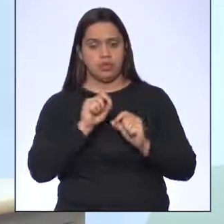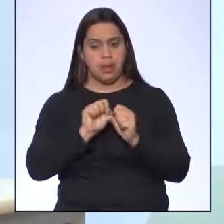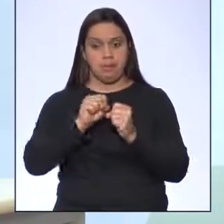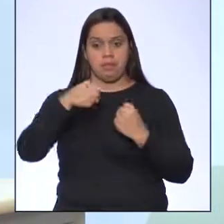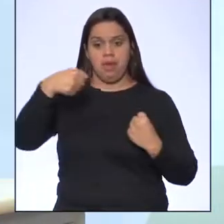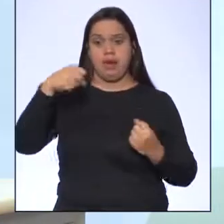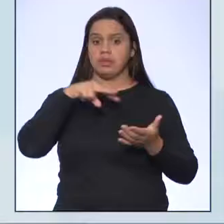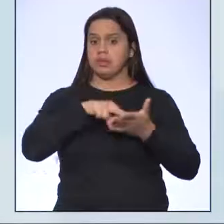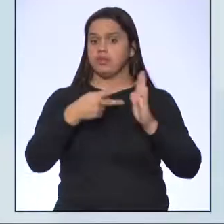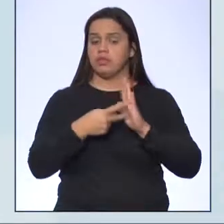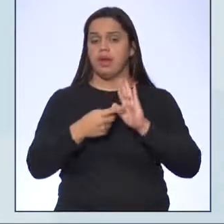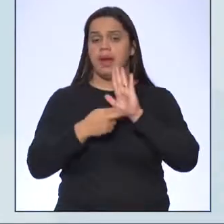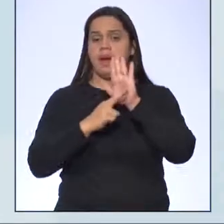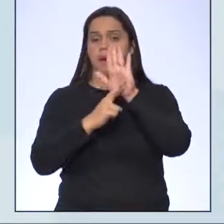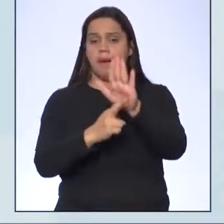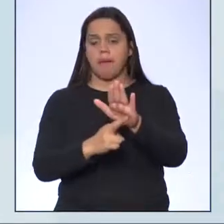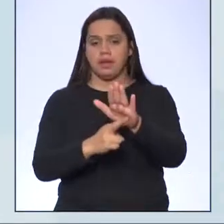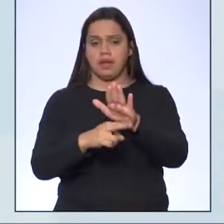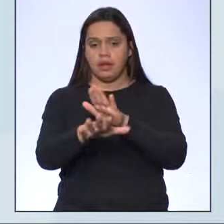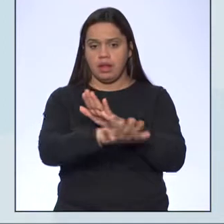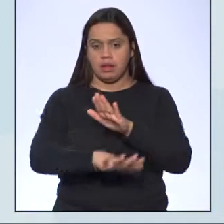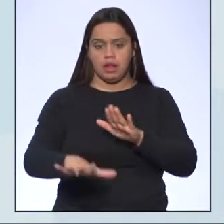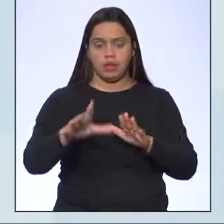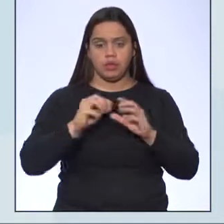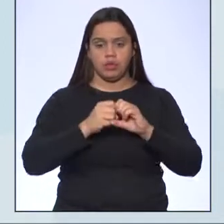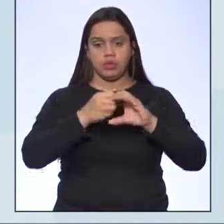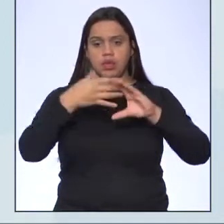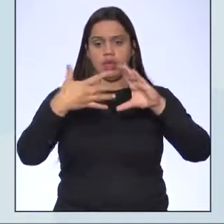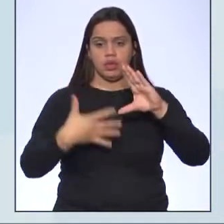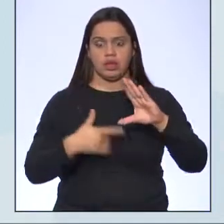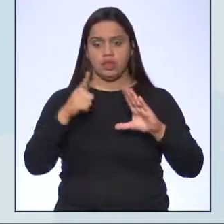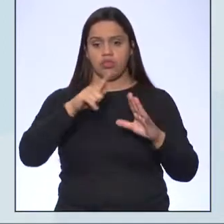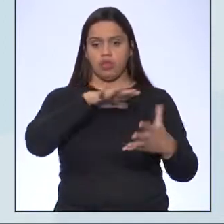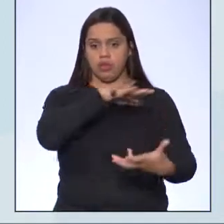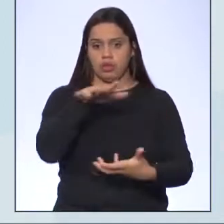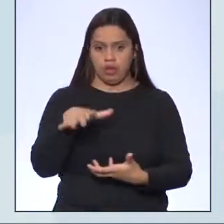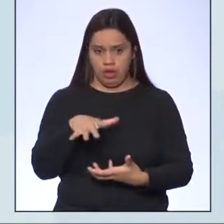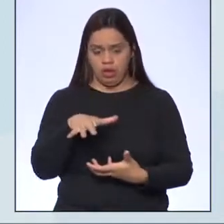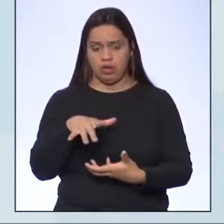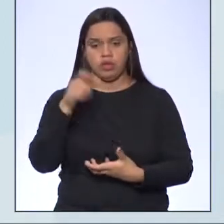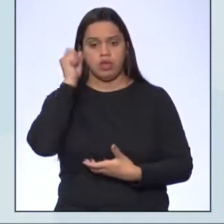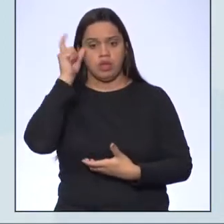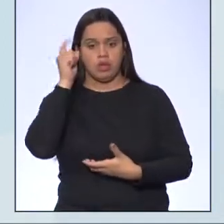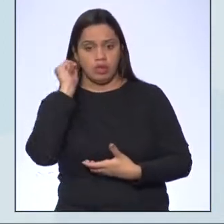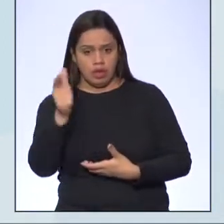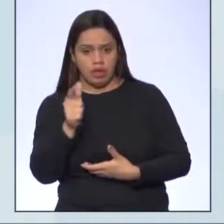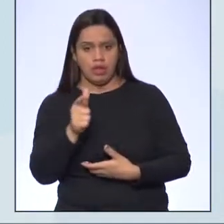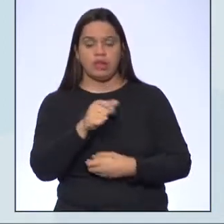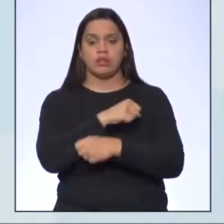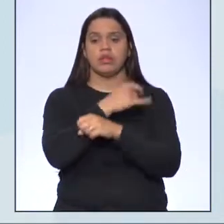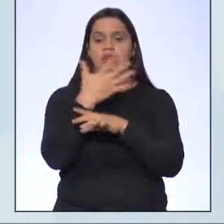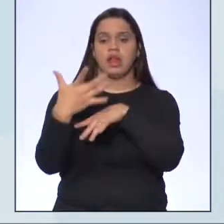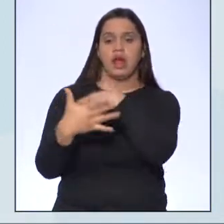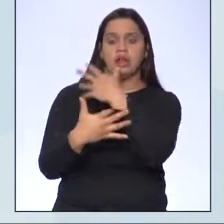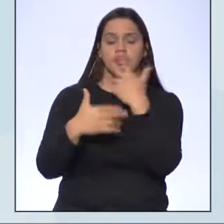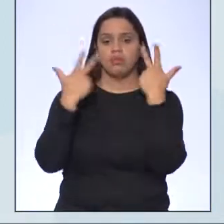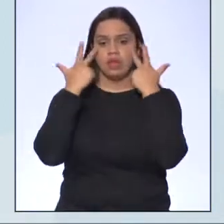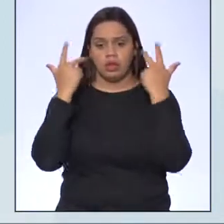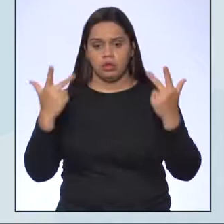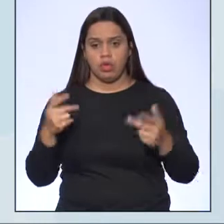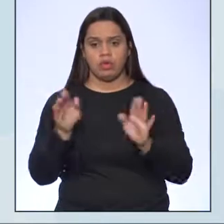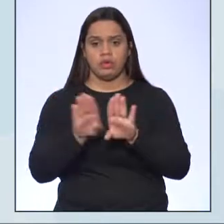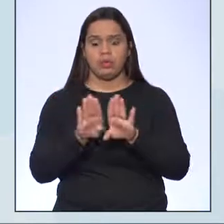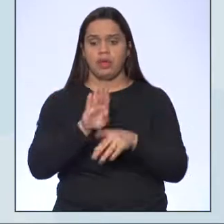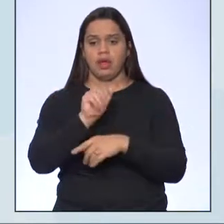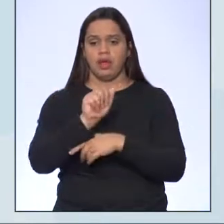representação no plano dos aspectos geográficos, naturais, culturais e artificiais de toda ou